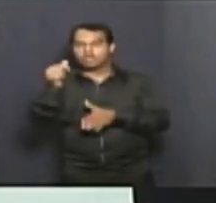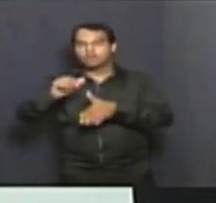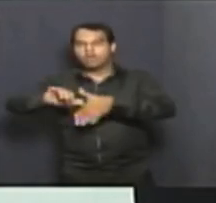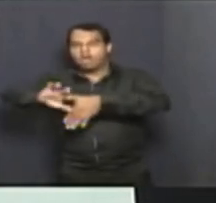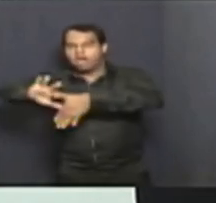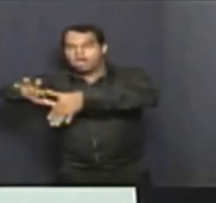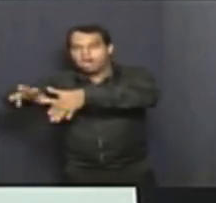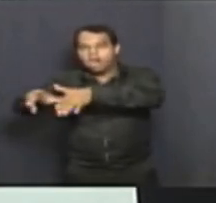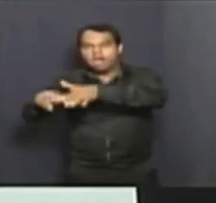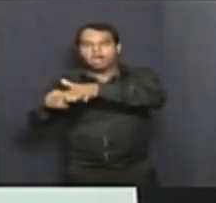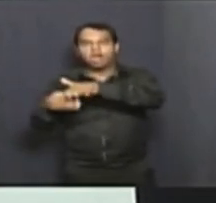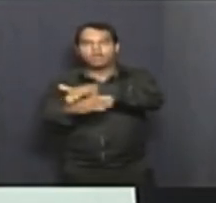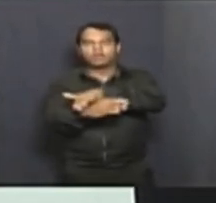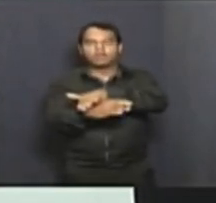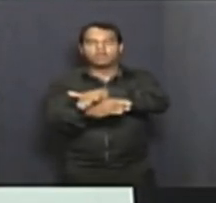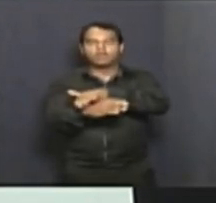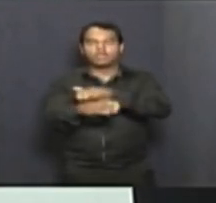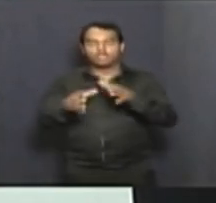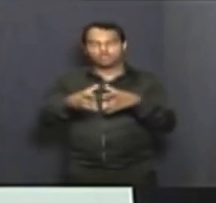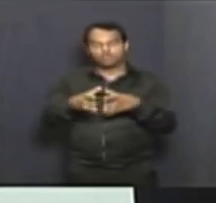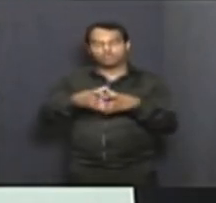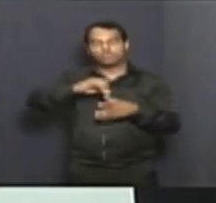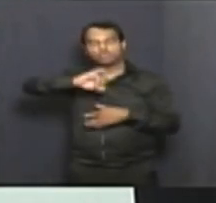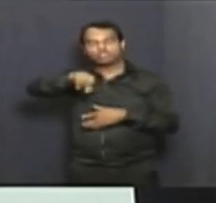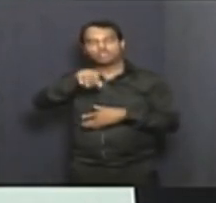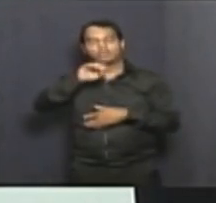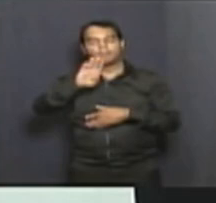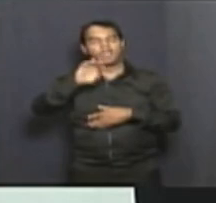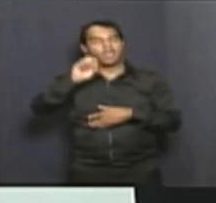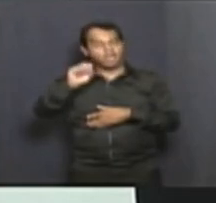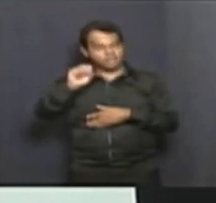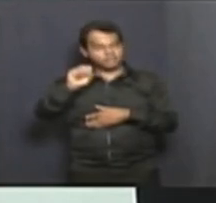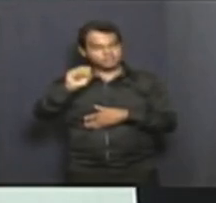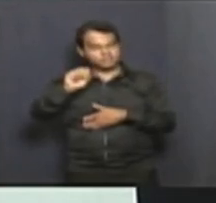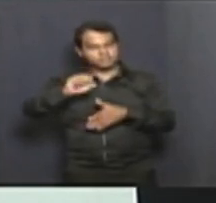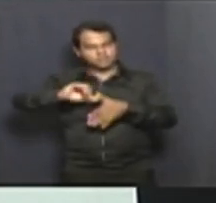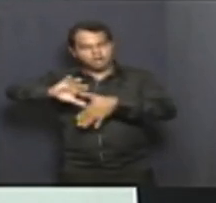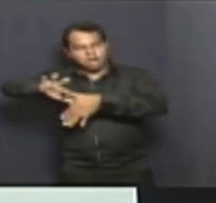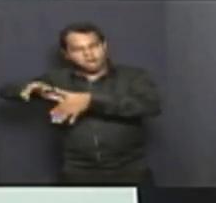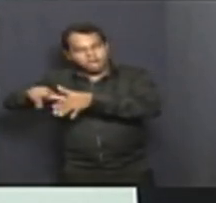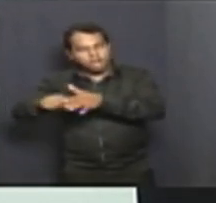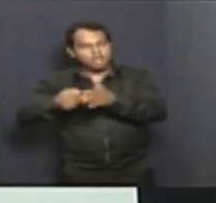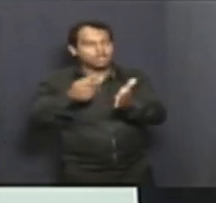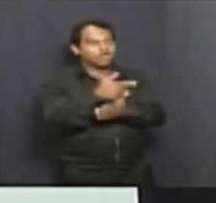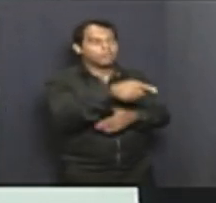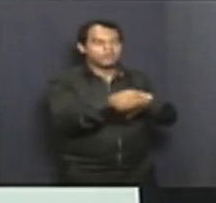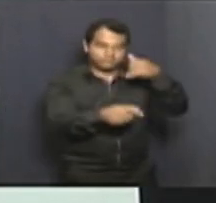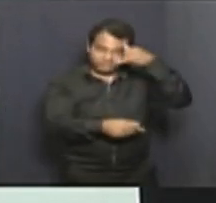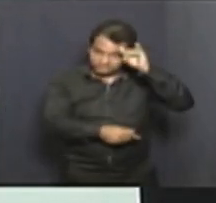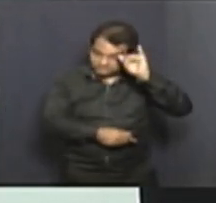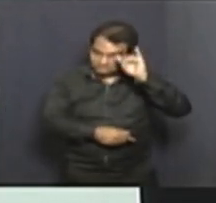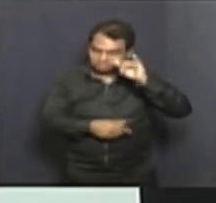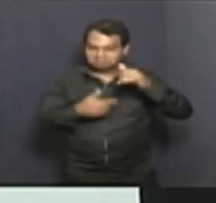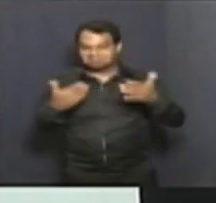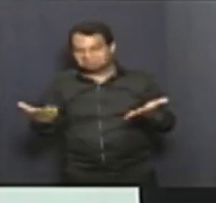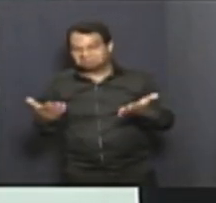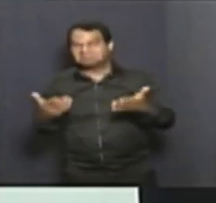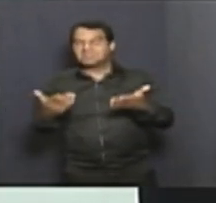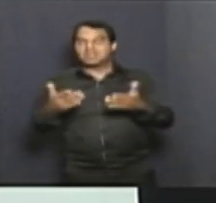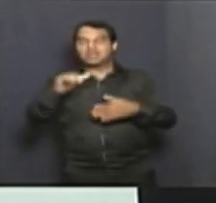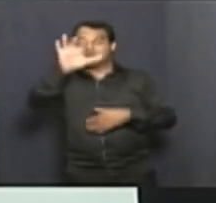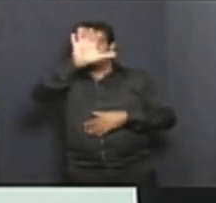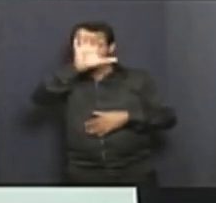do grupo jbs então além dessa grande regularidade que enlameou estado mais uma vez